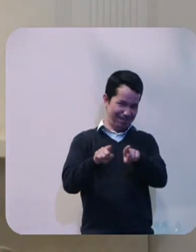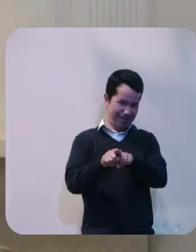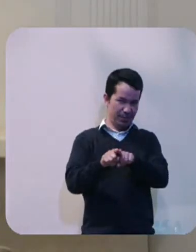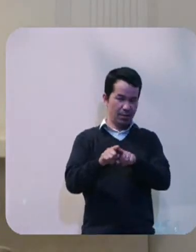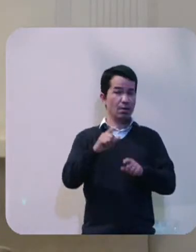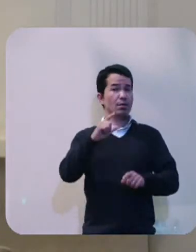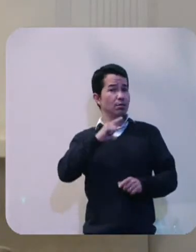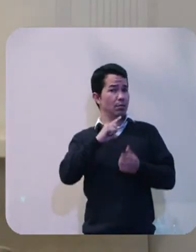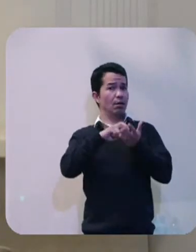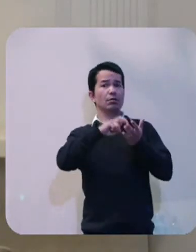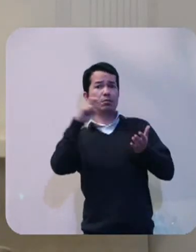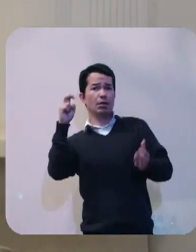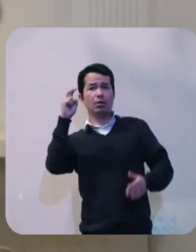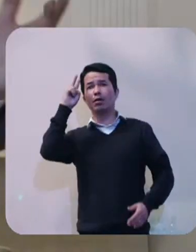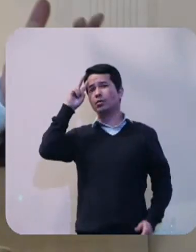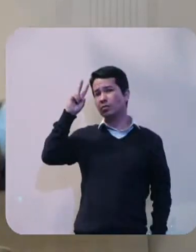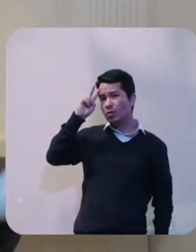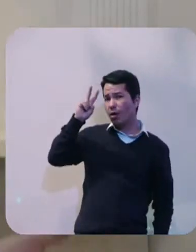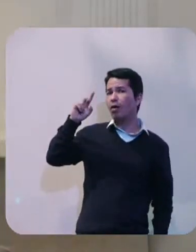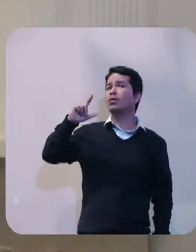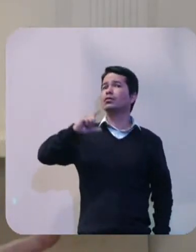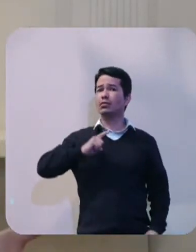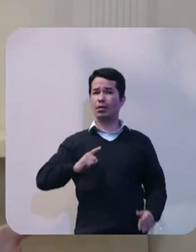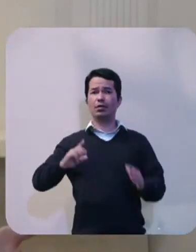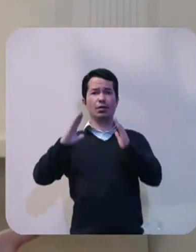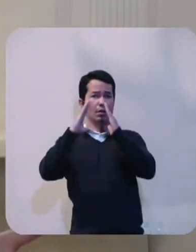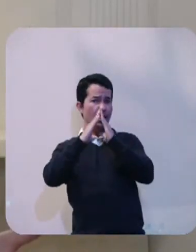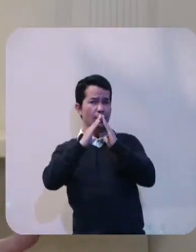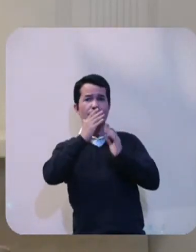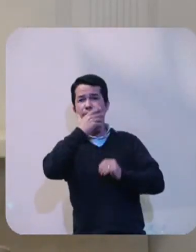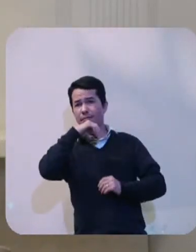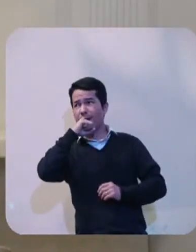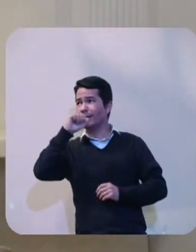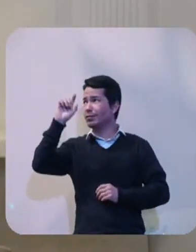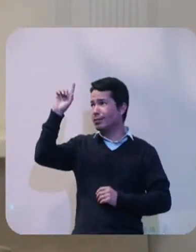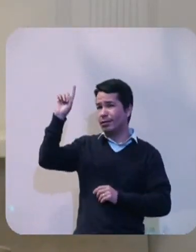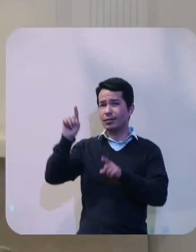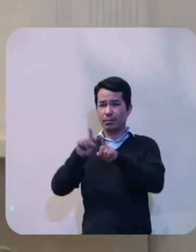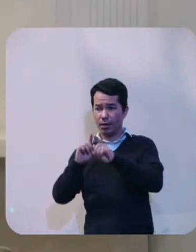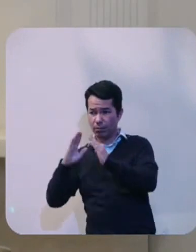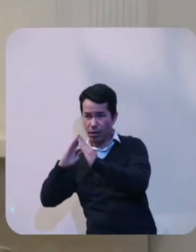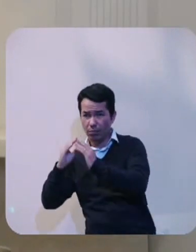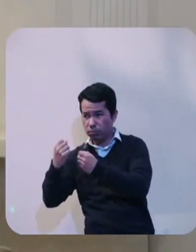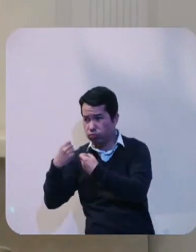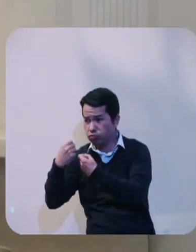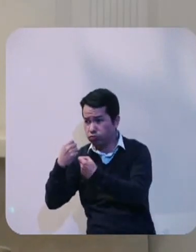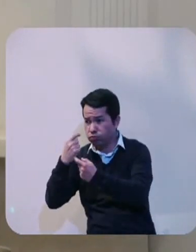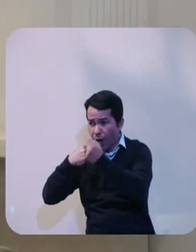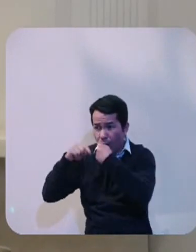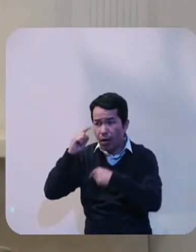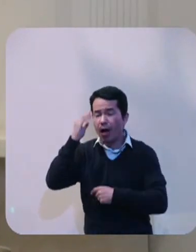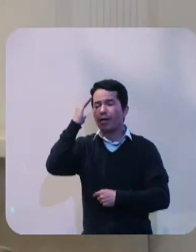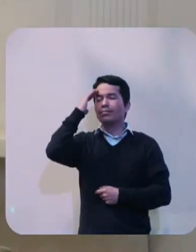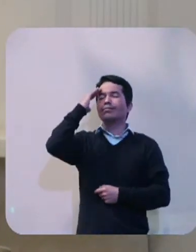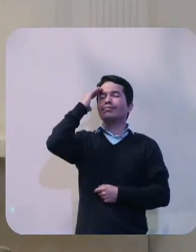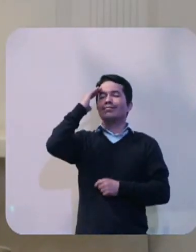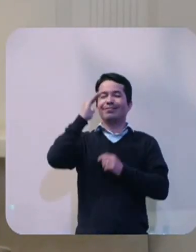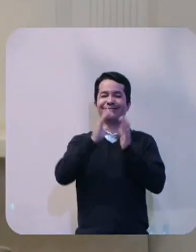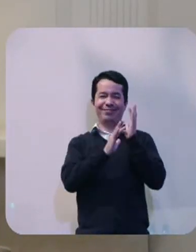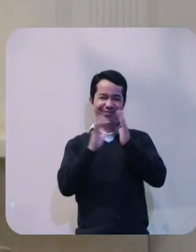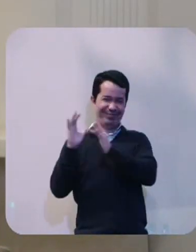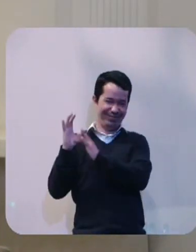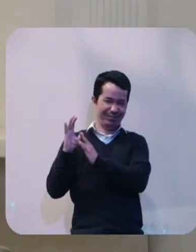ali várias histórias na casa do Pai que ajudaram a construir na vida de pessoas